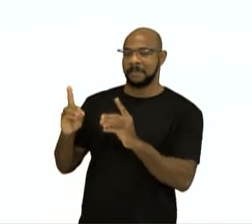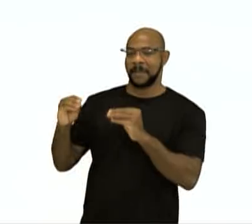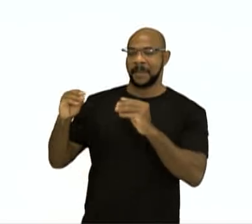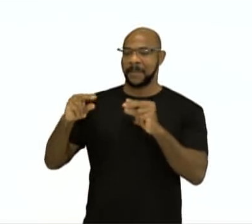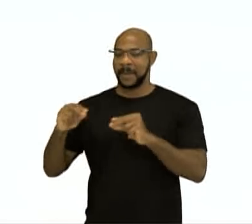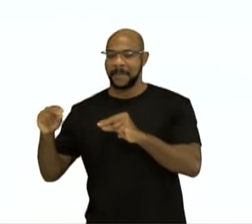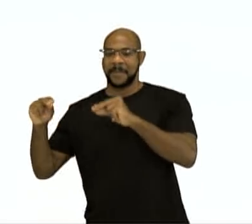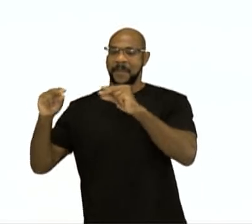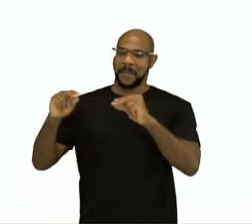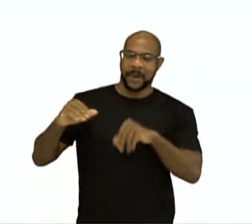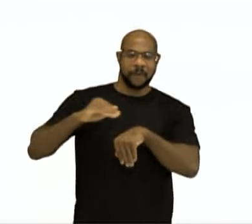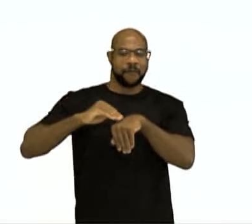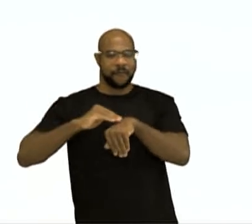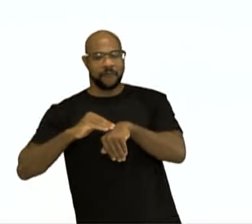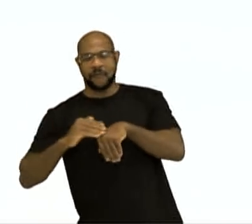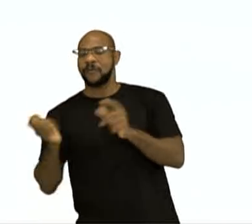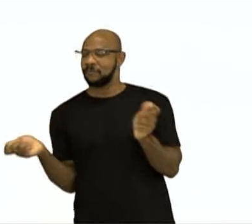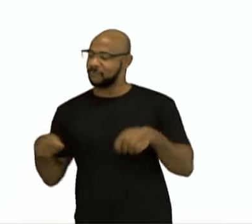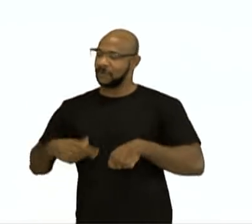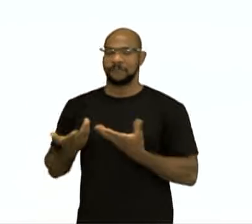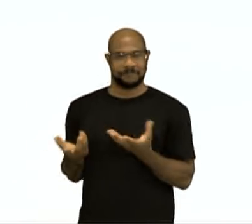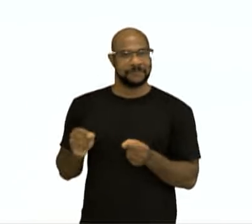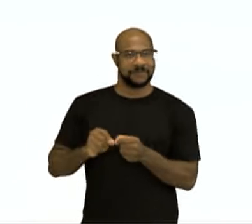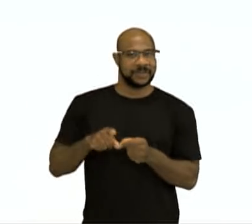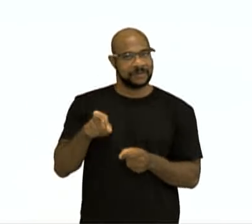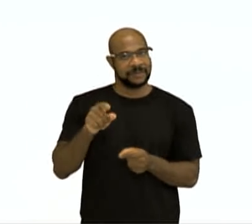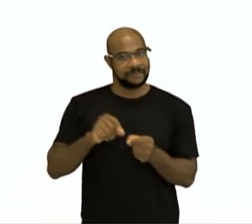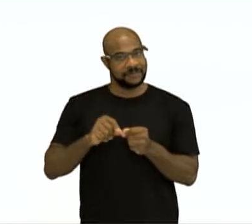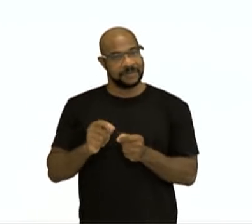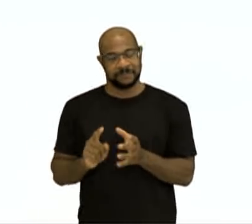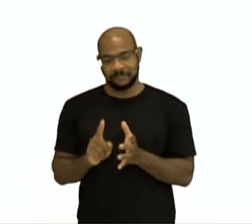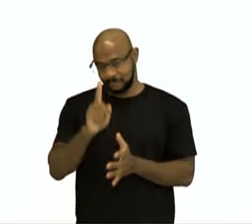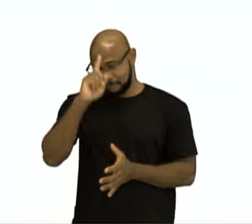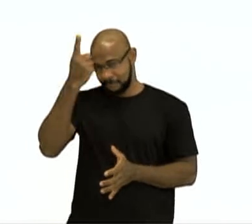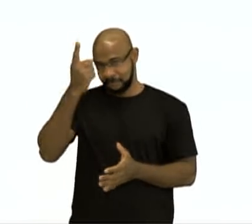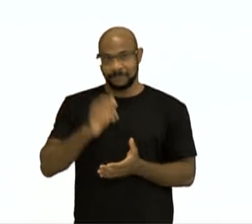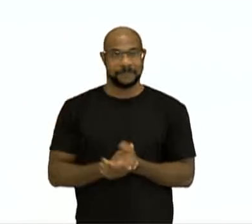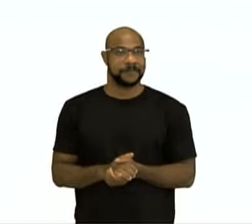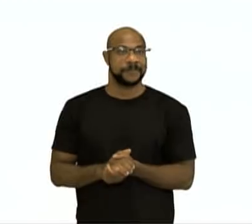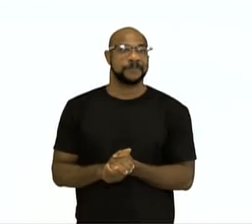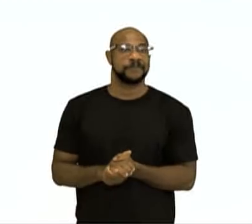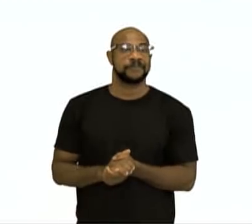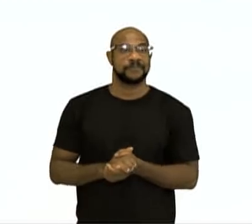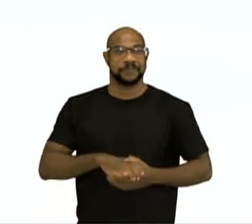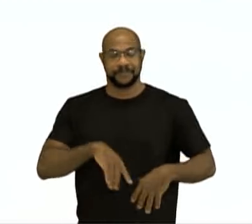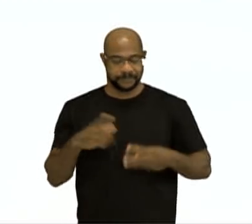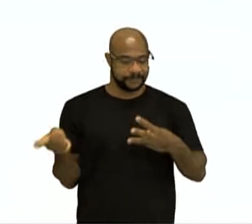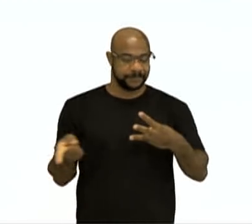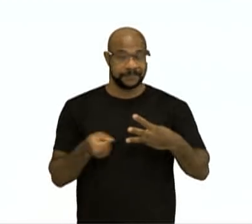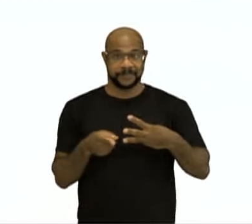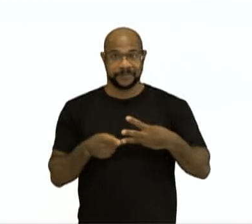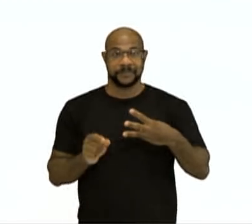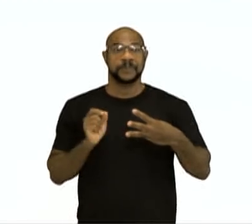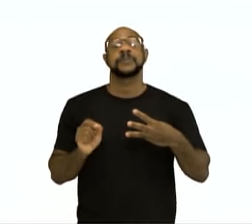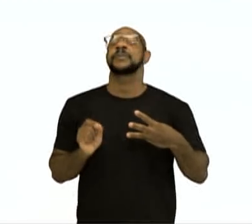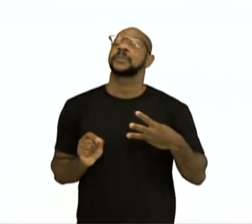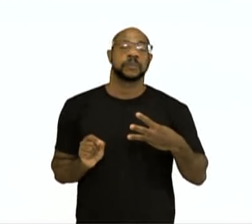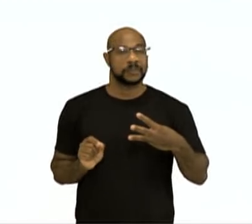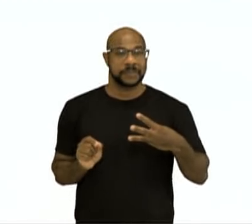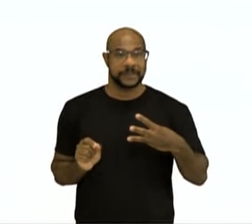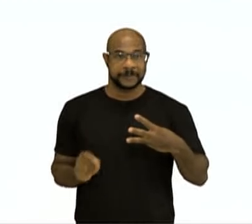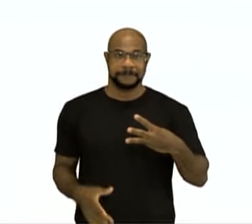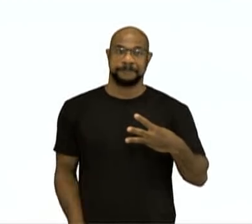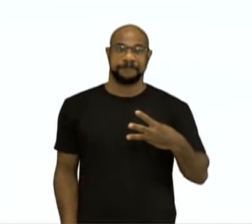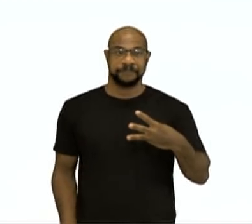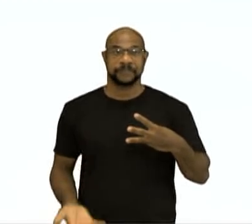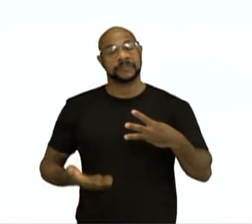né, participando dessa historinha que você vai criar. No terceiro passo, então,